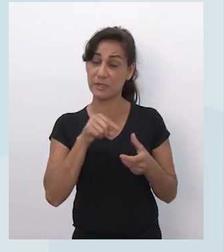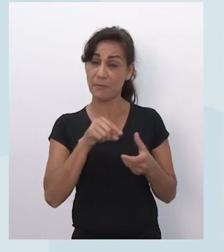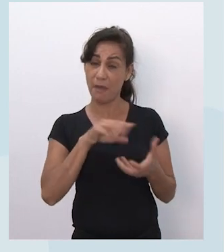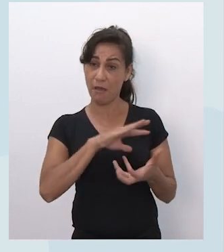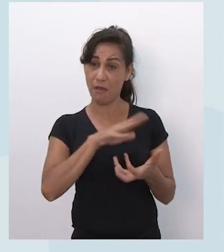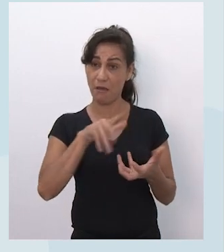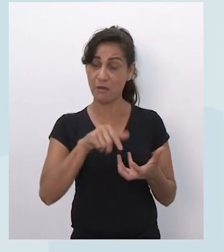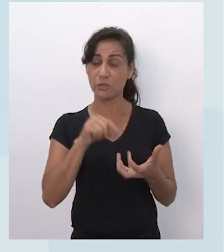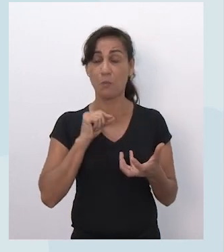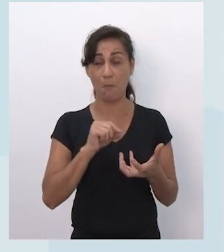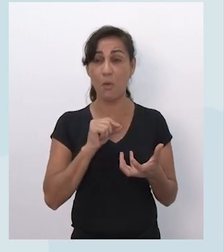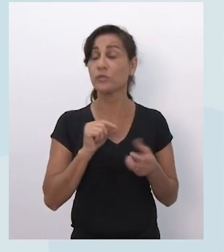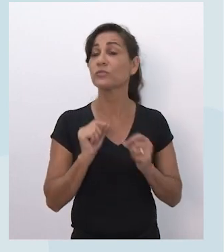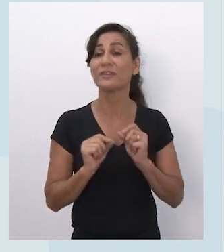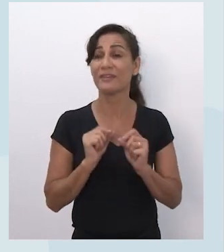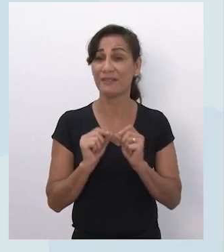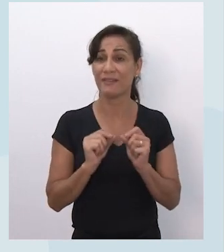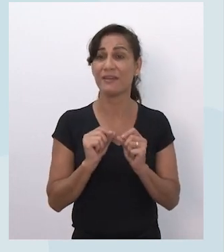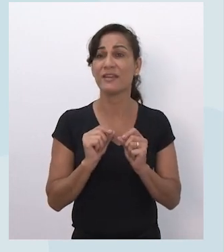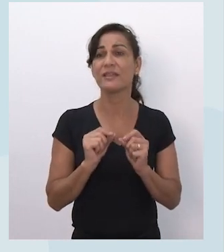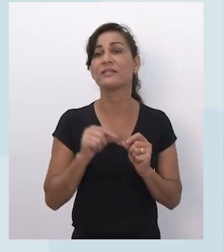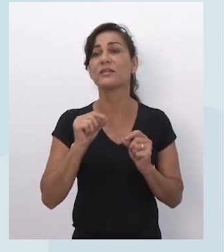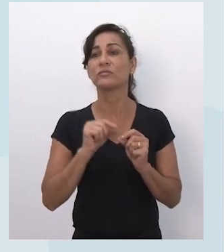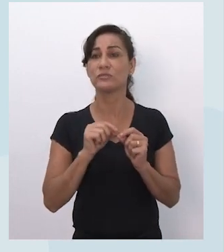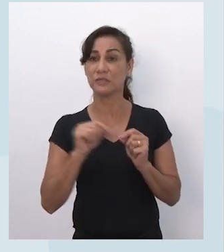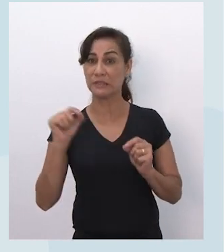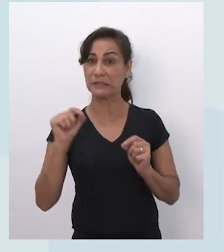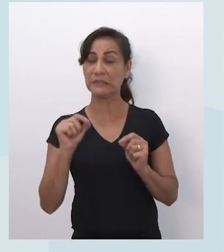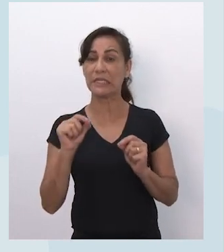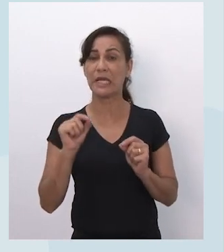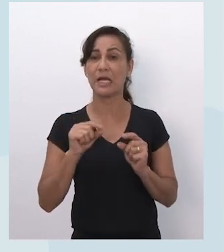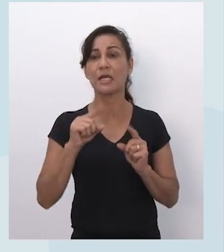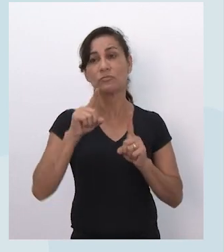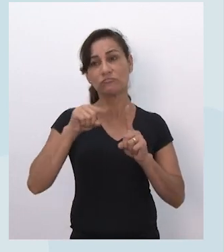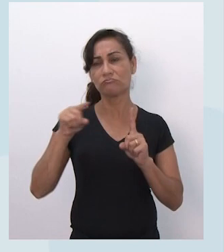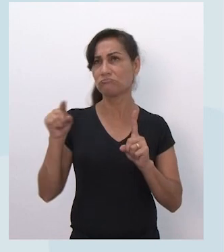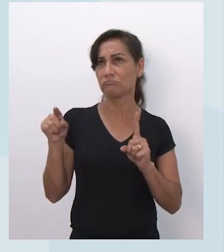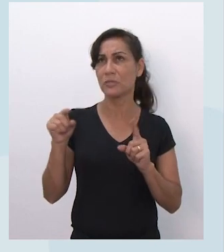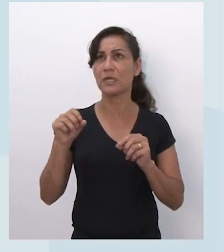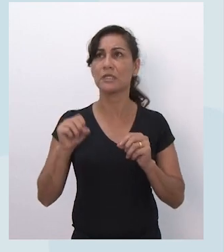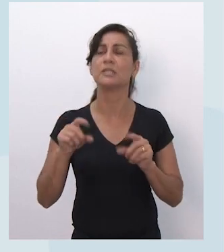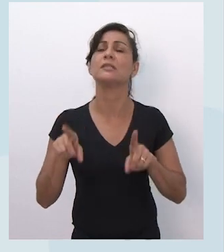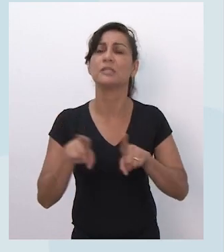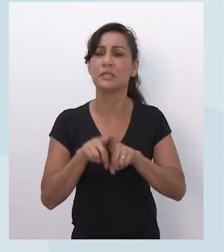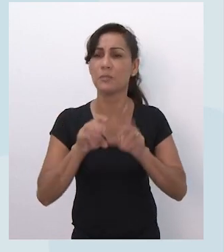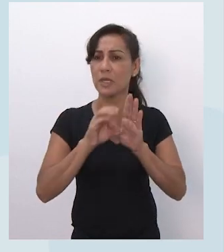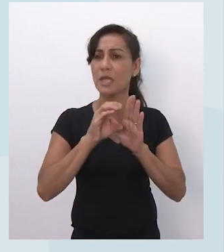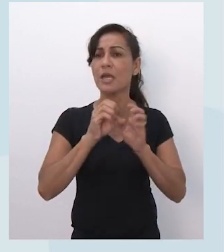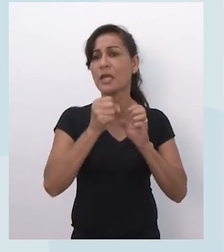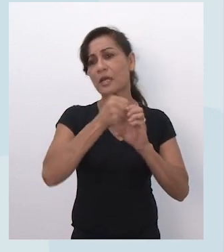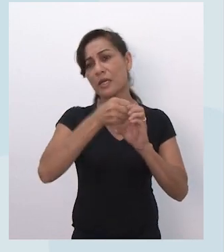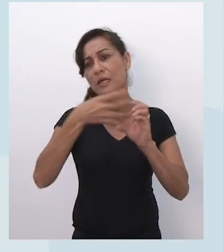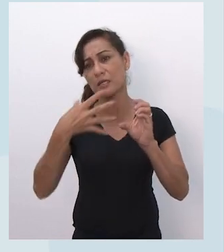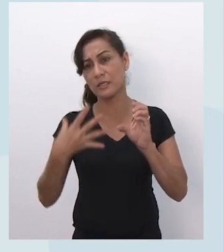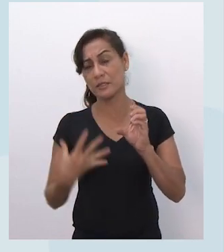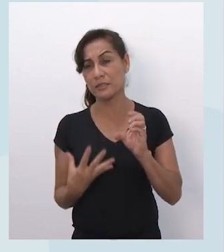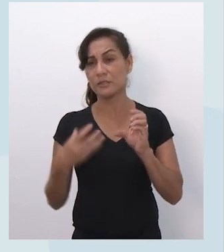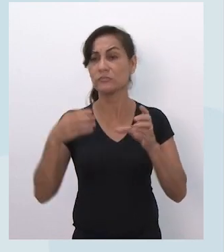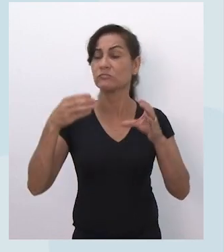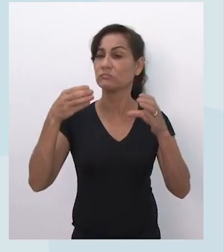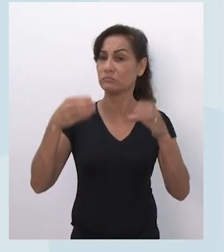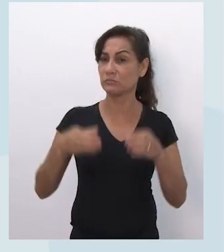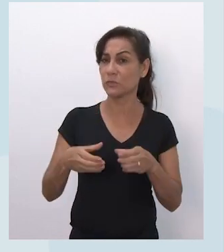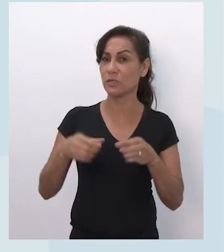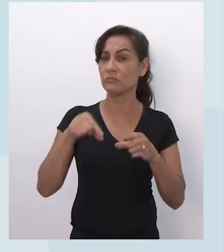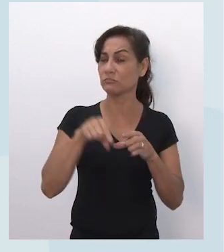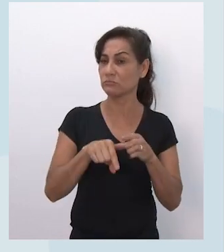ser dimensionada aí segundo escalas territoriais diversas e caracterizada por sua extensão territorial, onde se relacionam